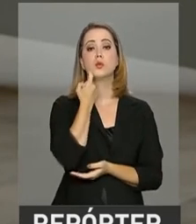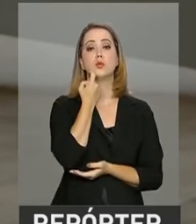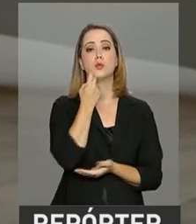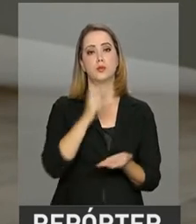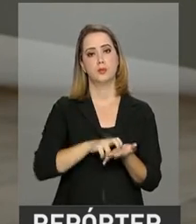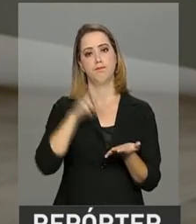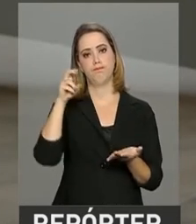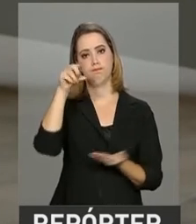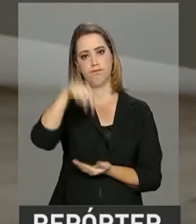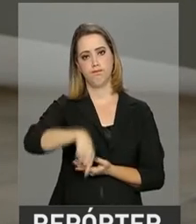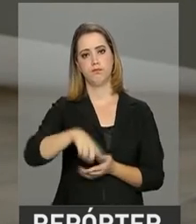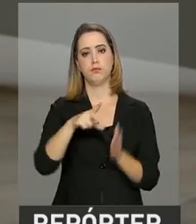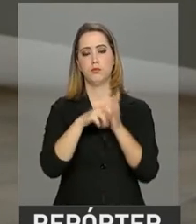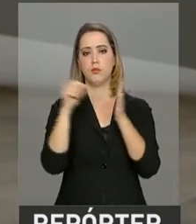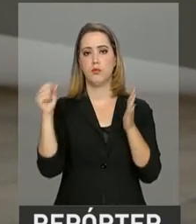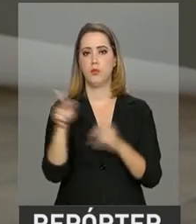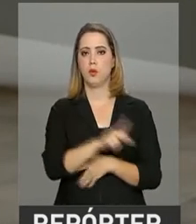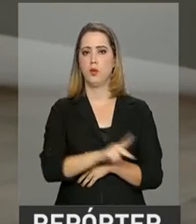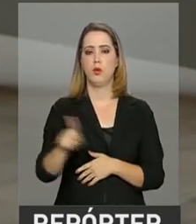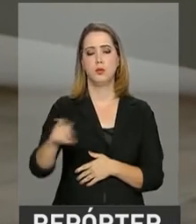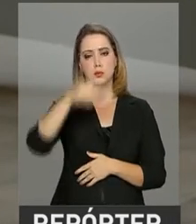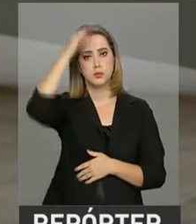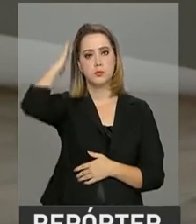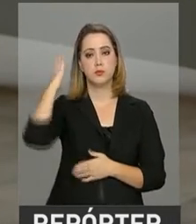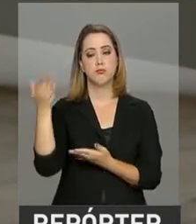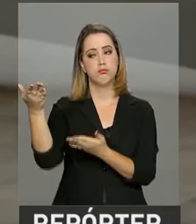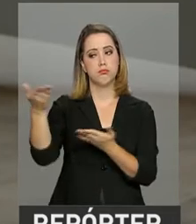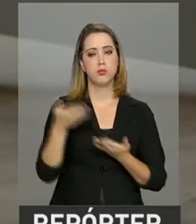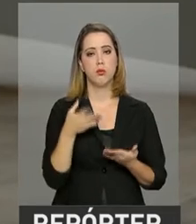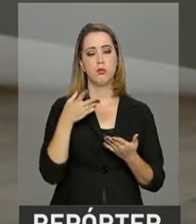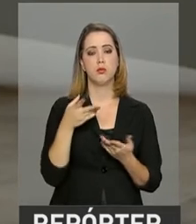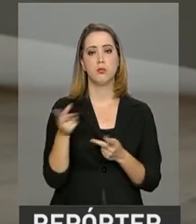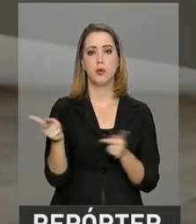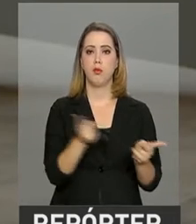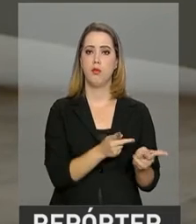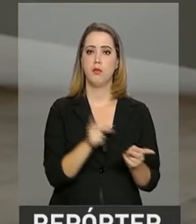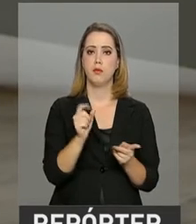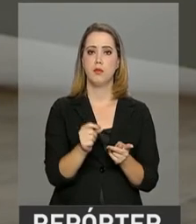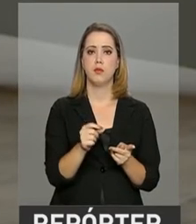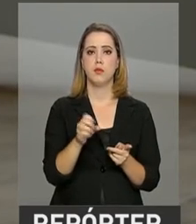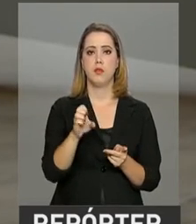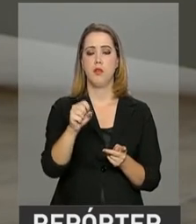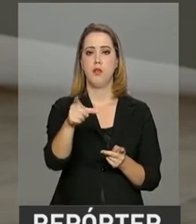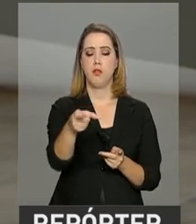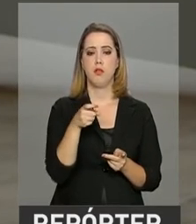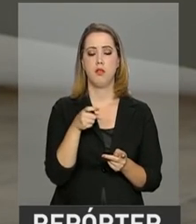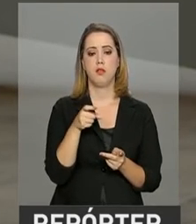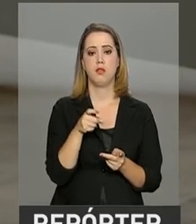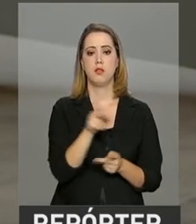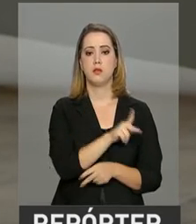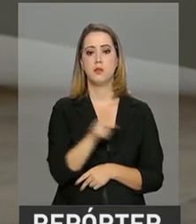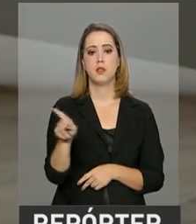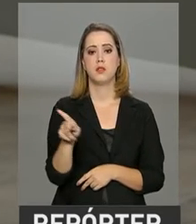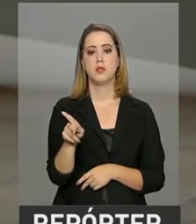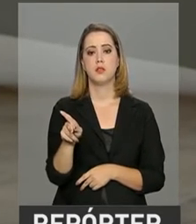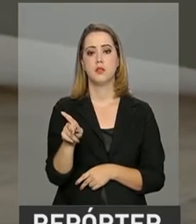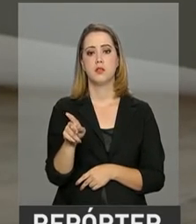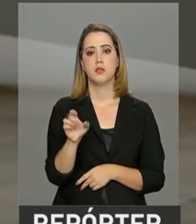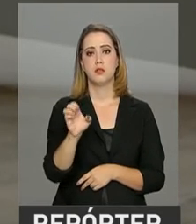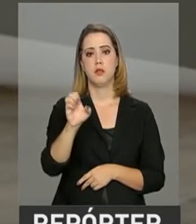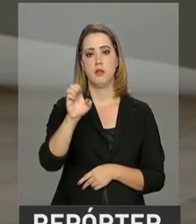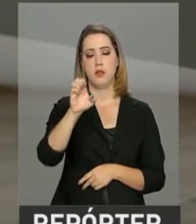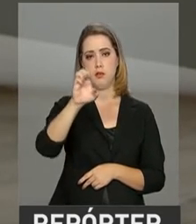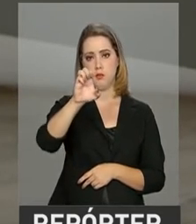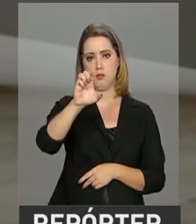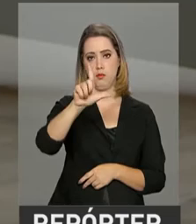manhã, aqui no Palácio do Planalto, o presidente Michel Temer recebeu a visita da ex-presidente do Supremo Tribunal Federal, Ellen